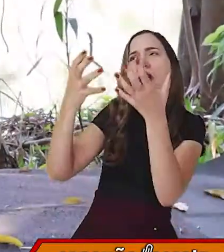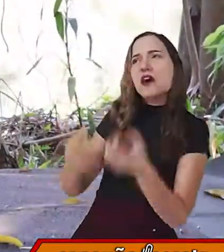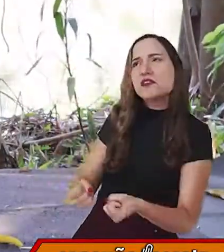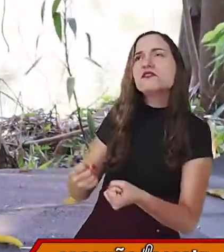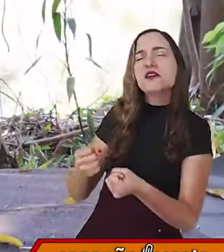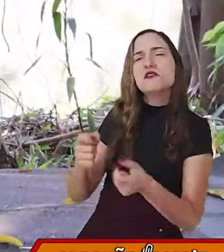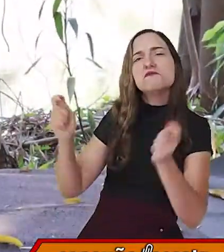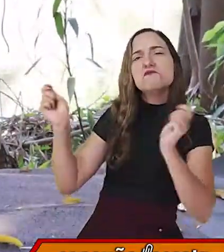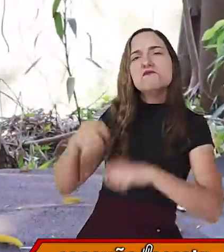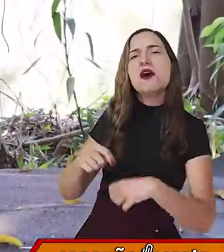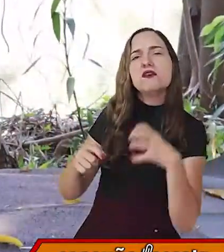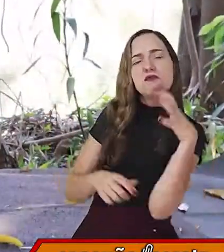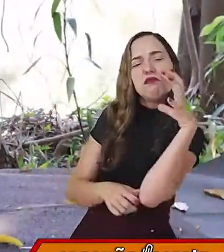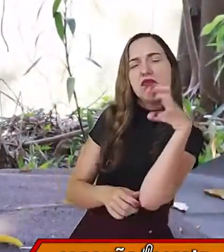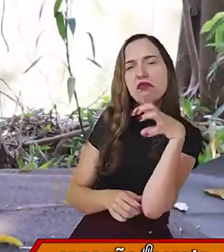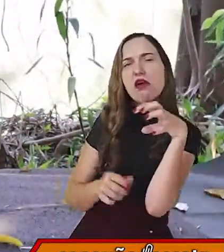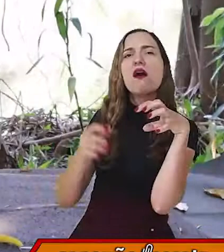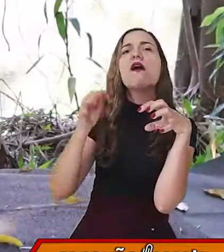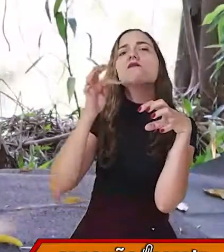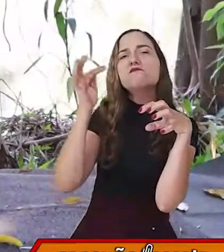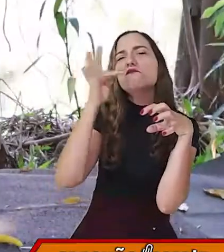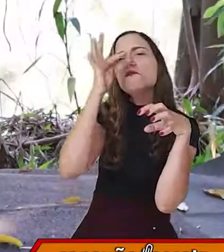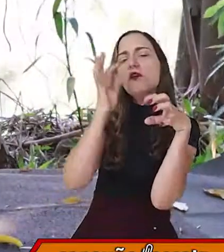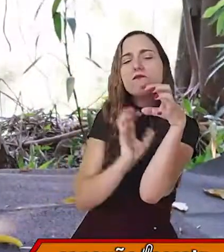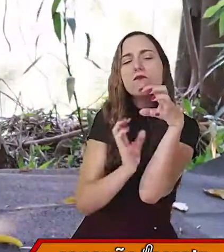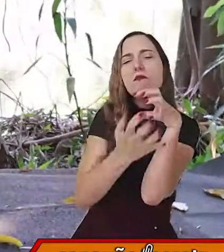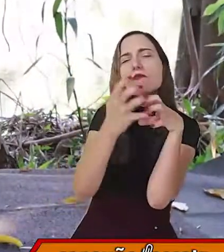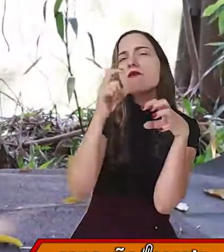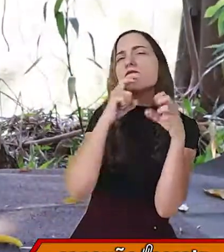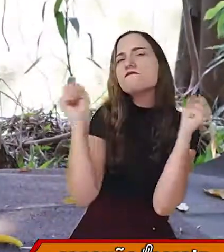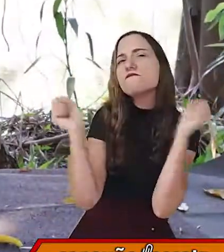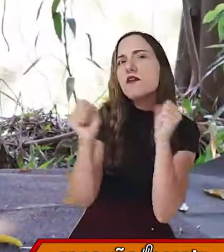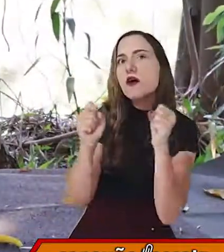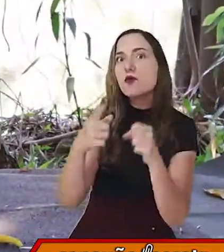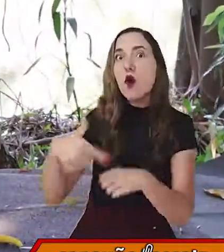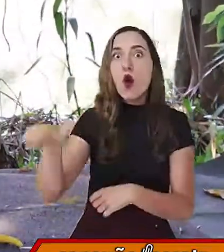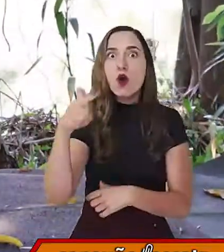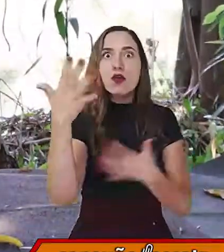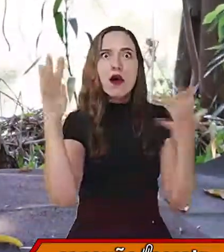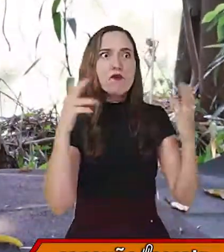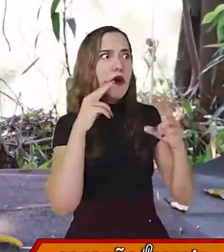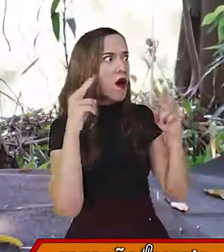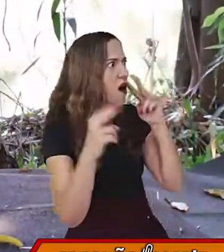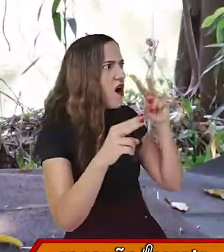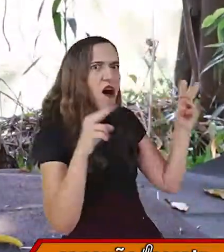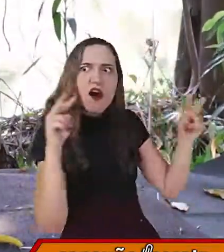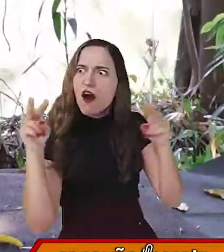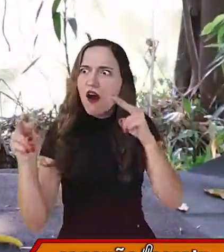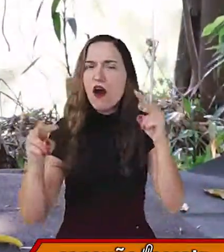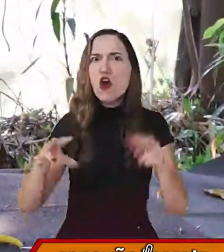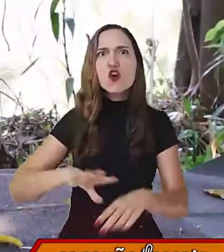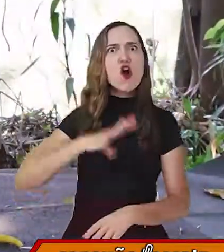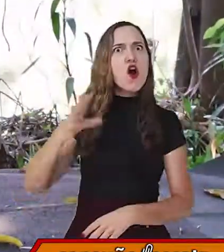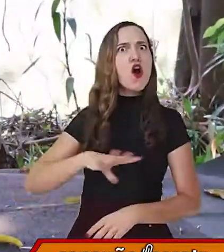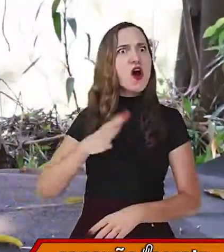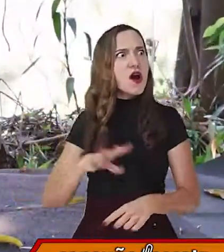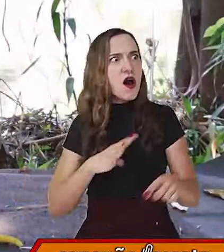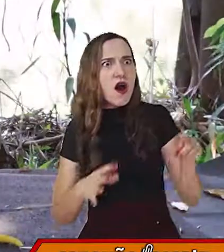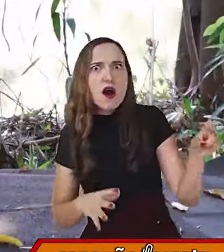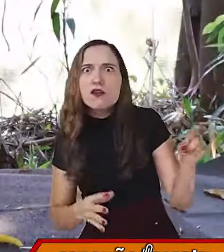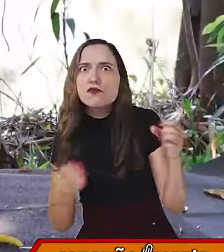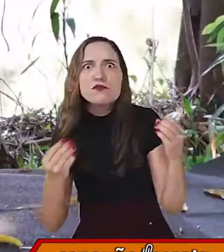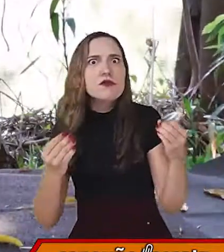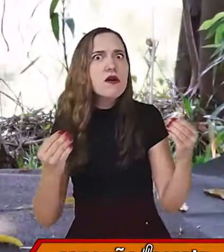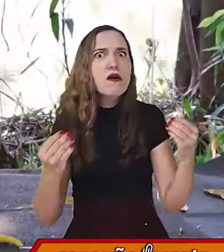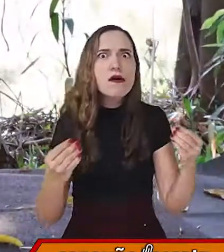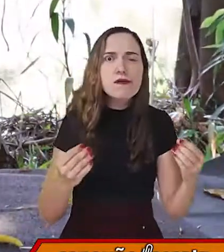me ofereço para florescer no inverno. E todas as árvores se entreolharam. Que árvore corajosa era